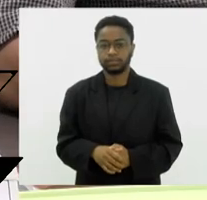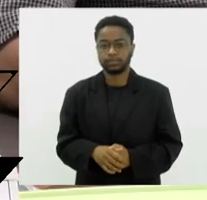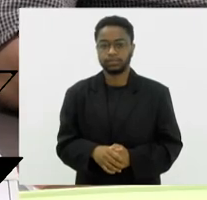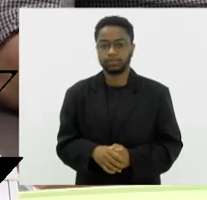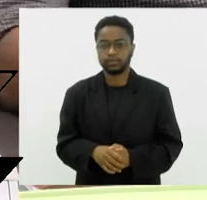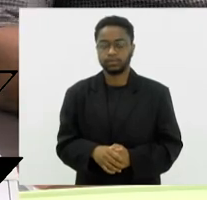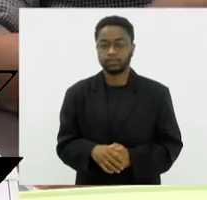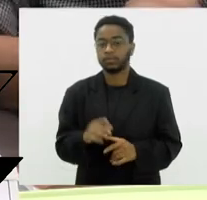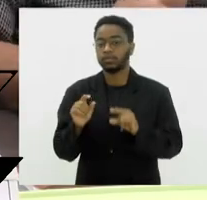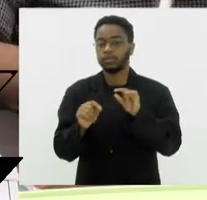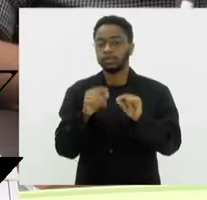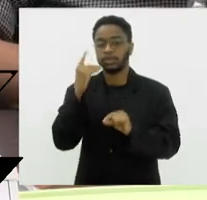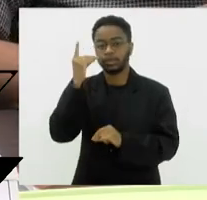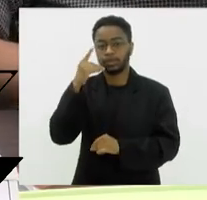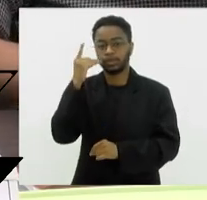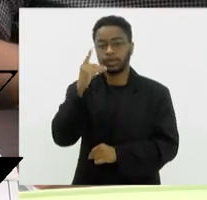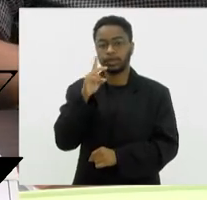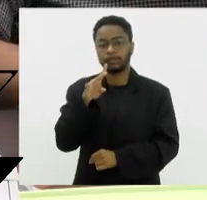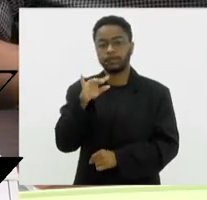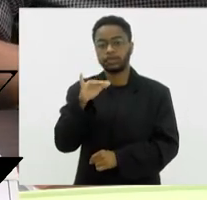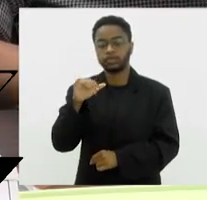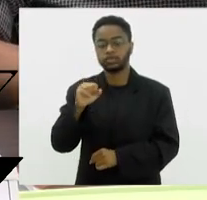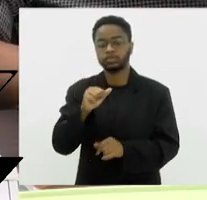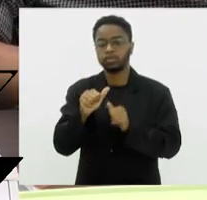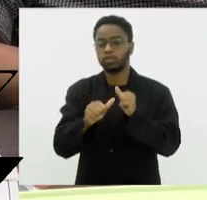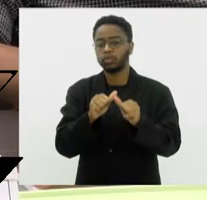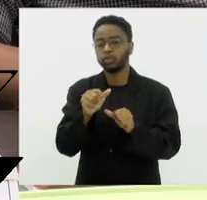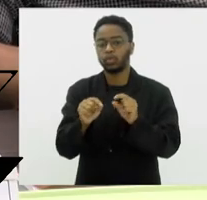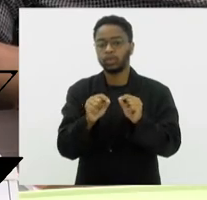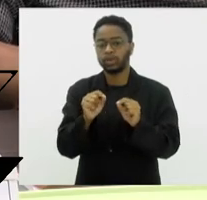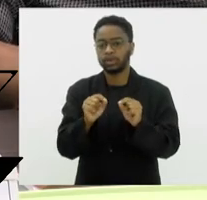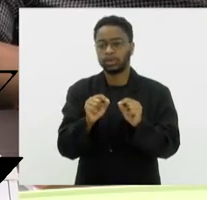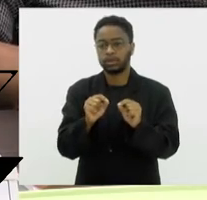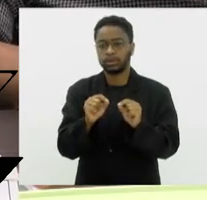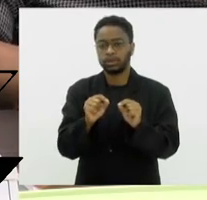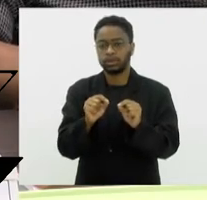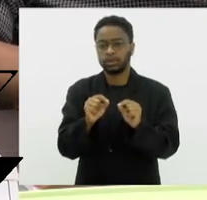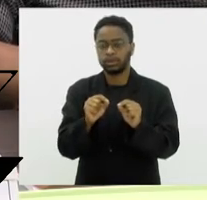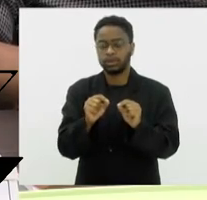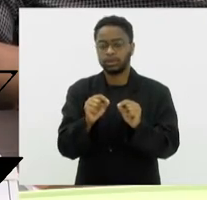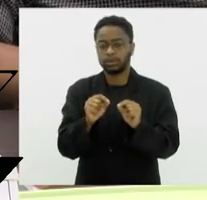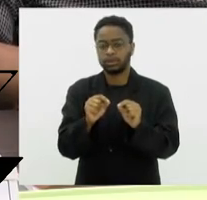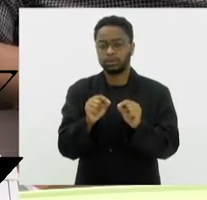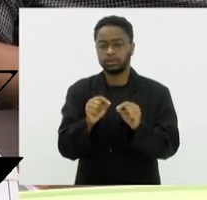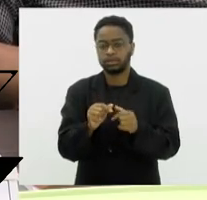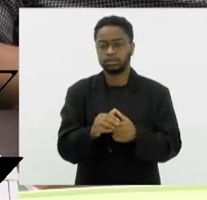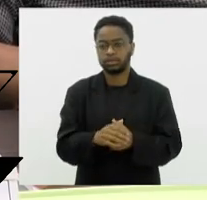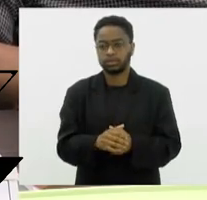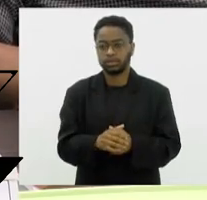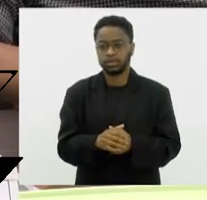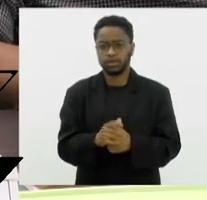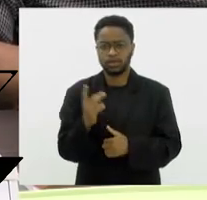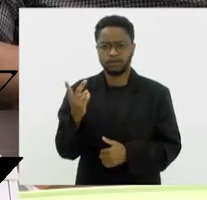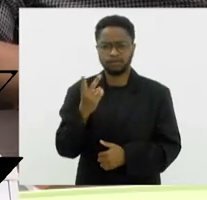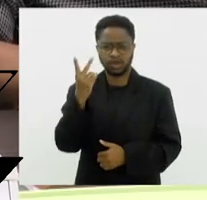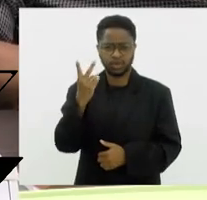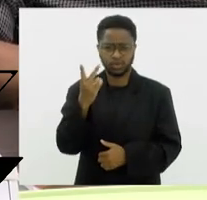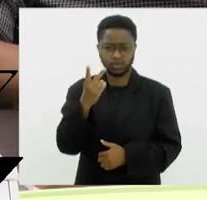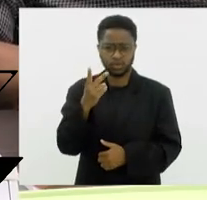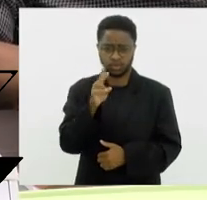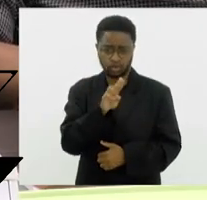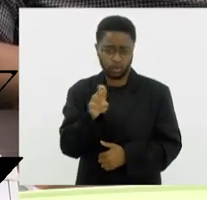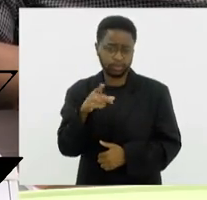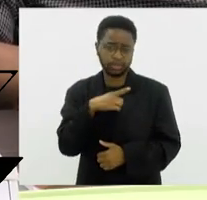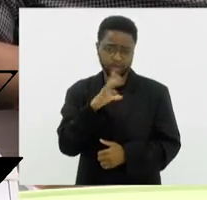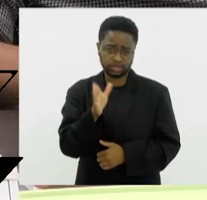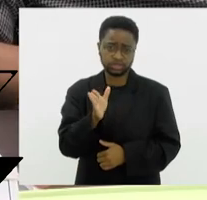o deputado Vinícius Cozolino está acrescentando. Acho que é um número a lei, ele está querendo. O valor da dívida e o nome já estava, não.